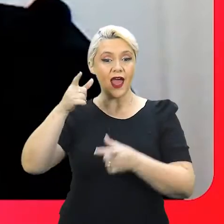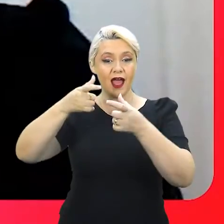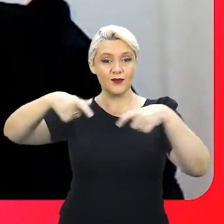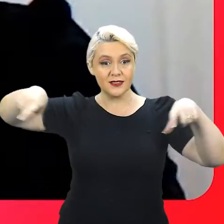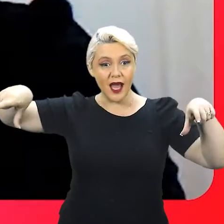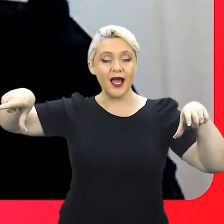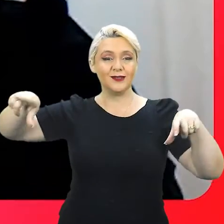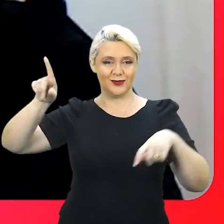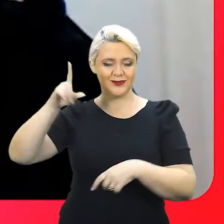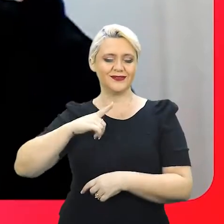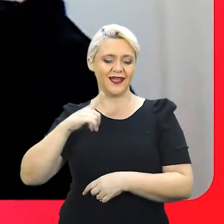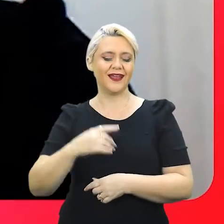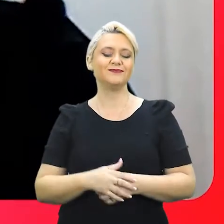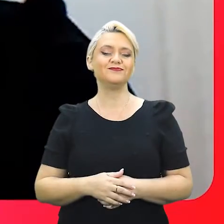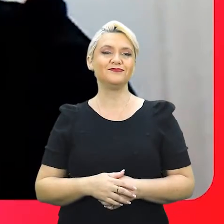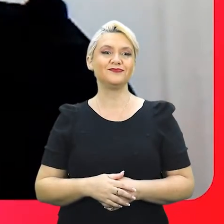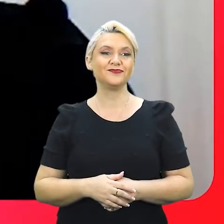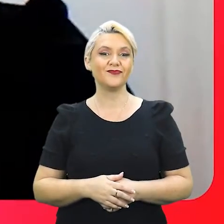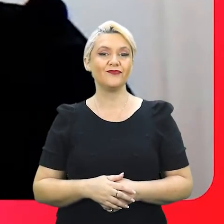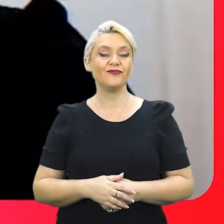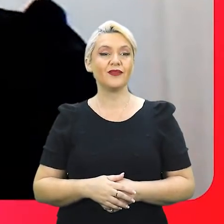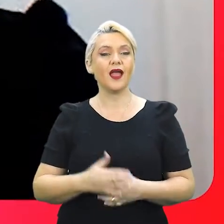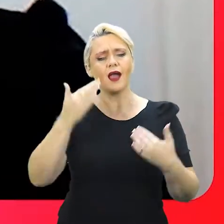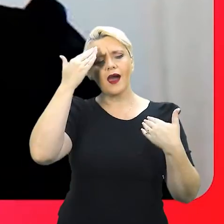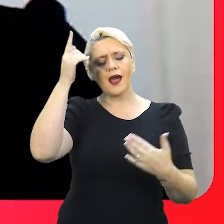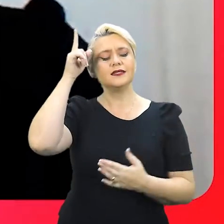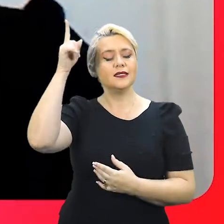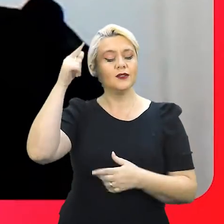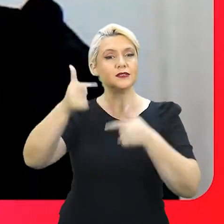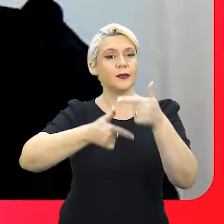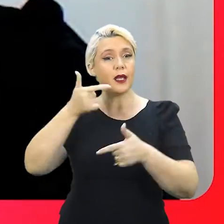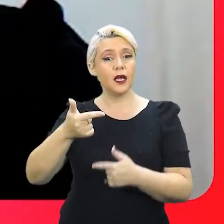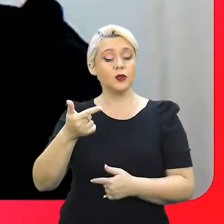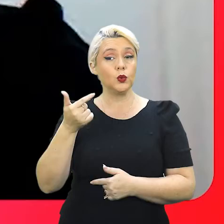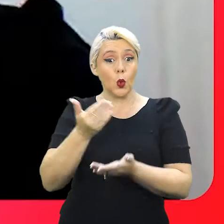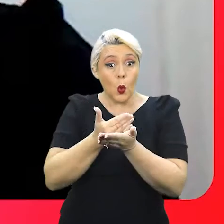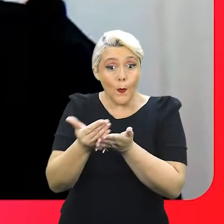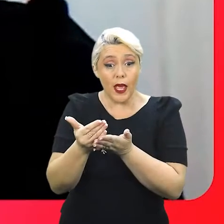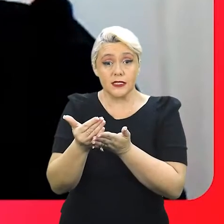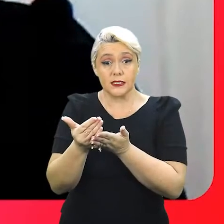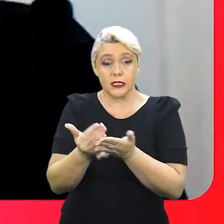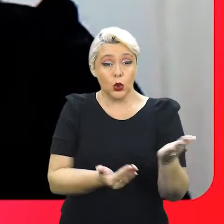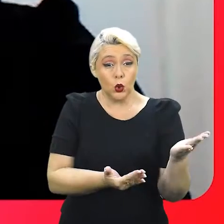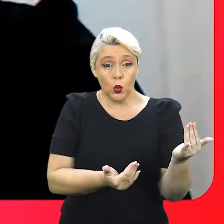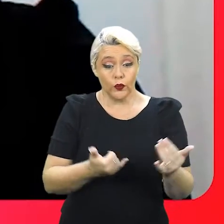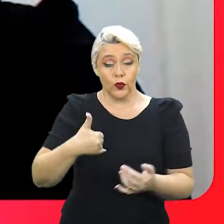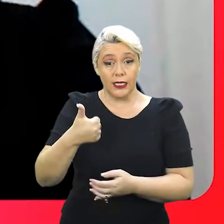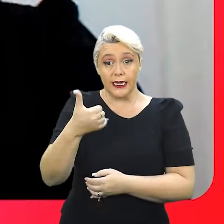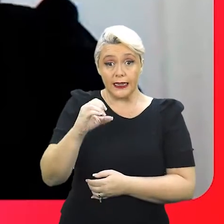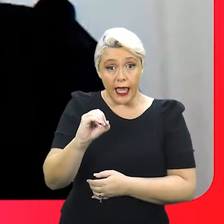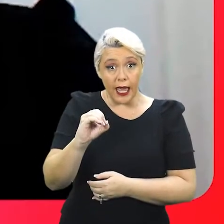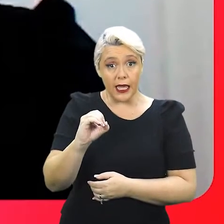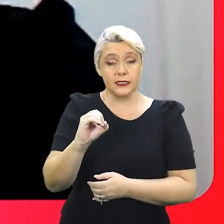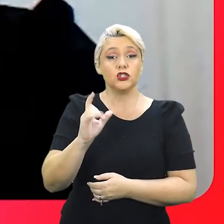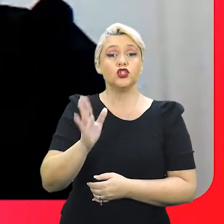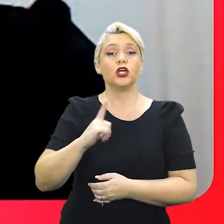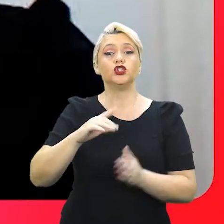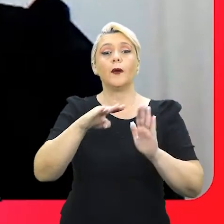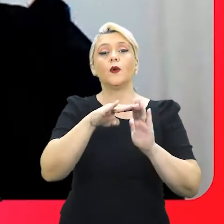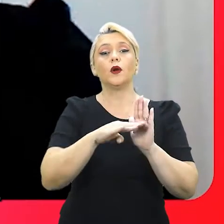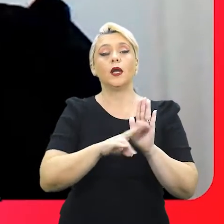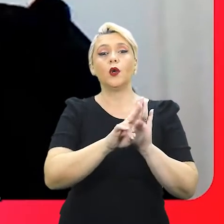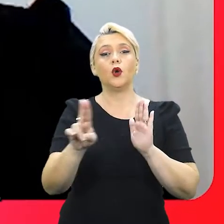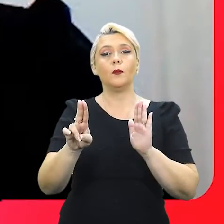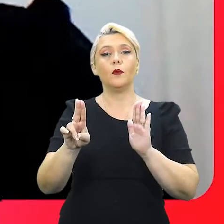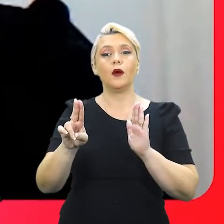Cajuru. E, graças a Deus, trabalhando já cedo, com 10 anos eu já tinha um programa chamado